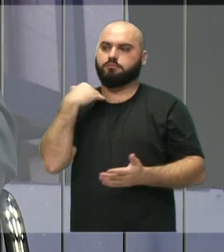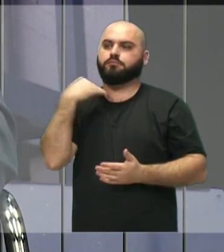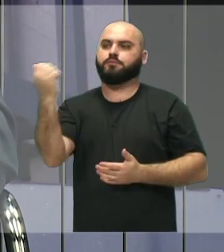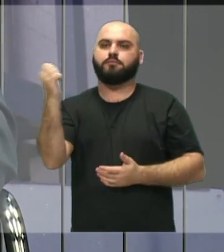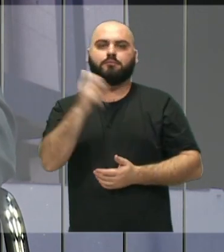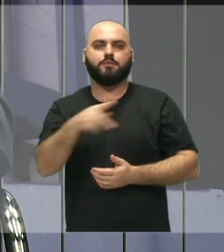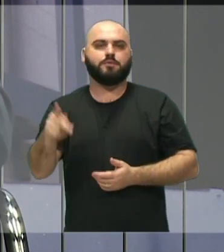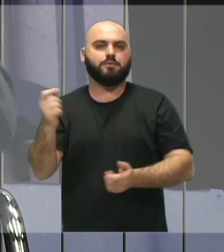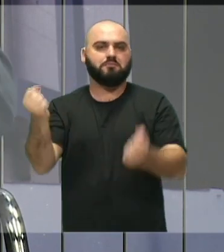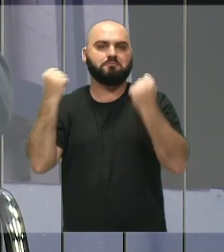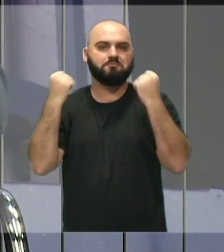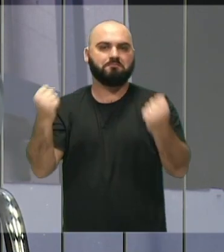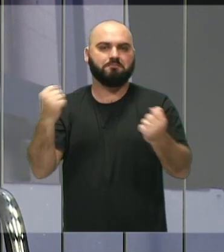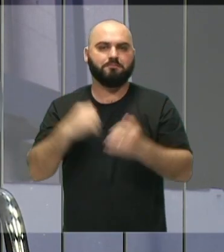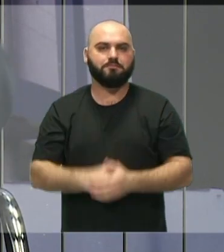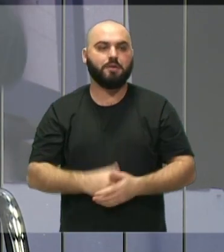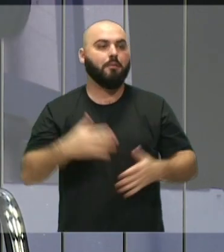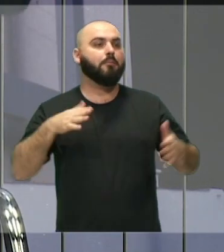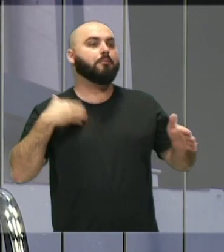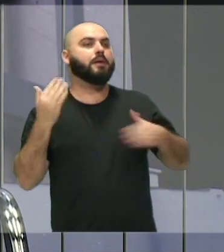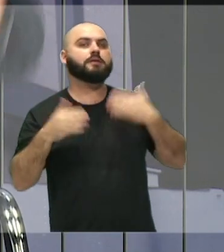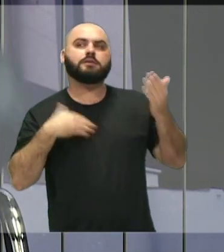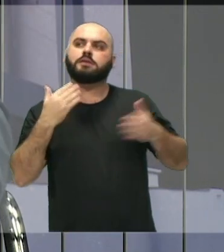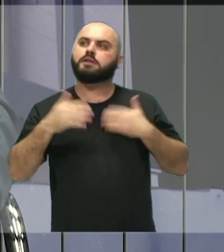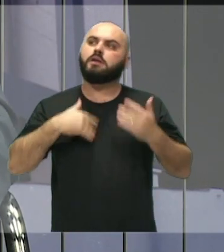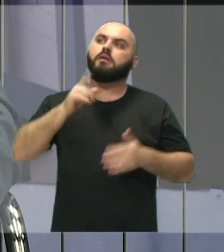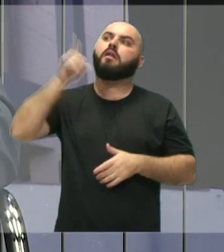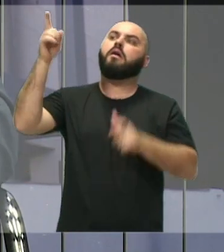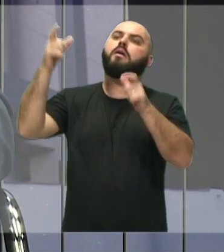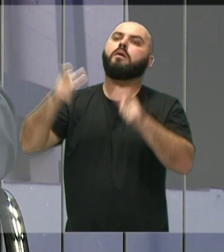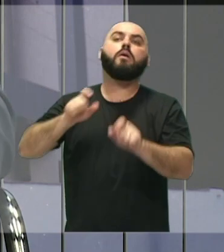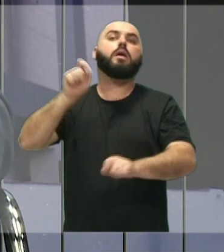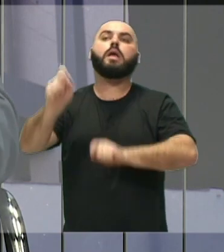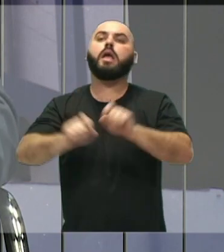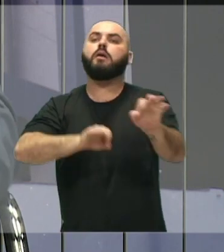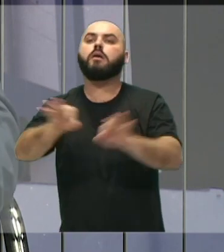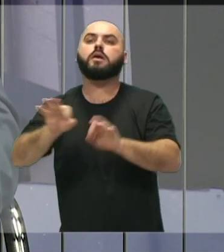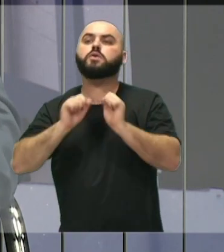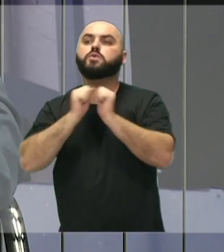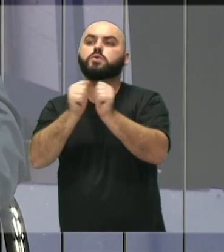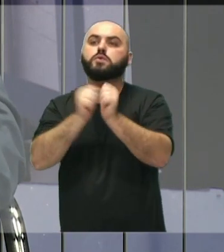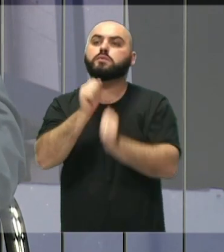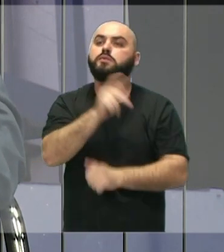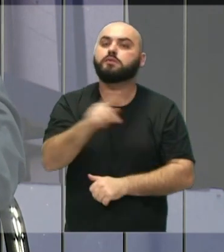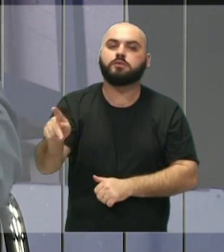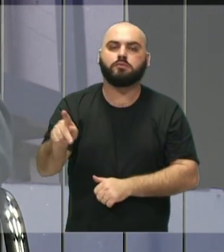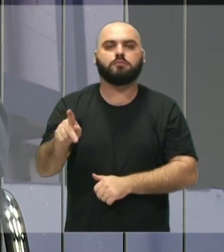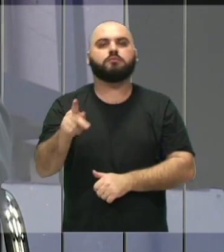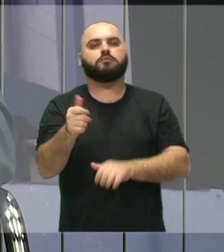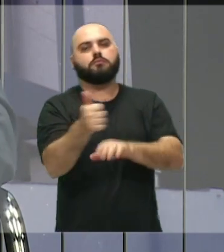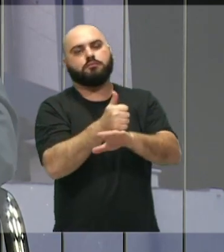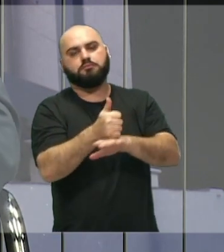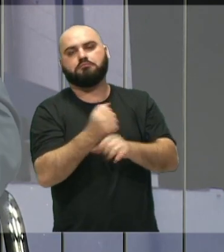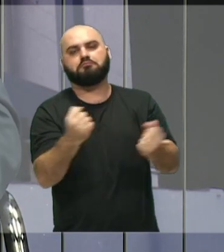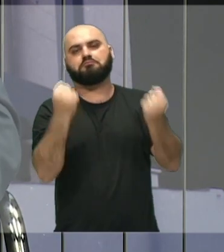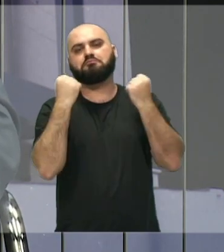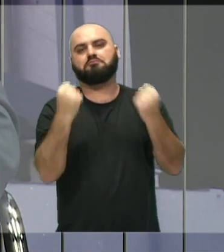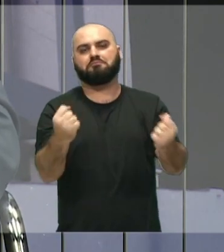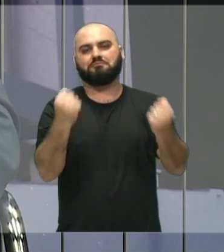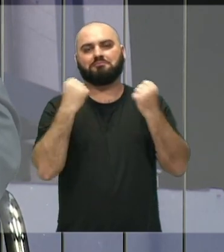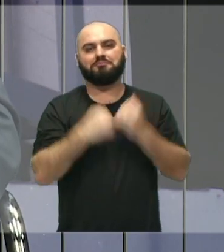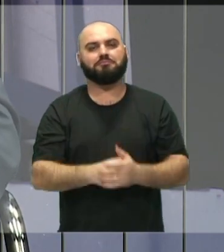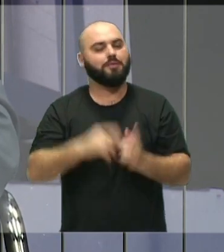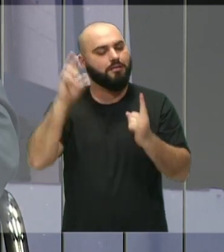junto. Vamos para um passeio na cascata, quem que vai organizar junto com a professora regente? É o profissional de educação física. Então ele é uma